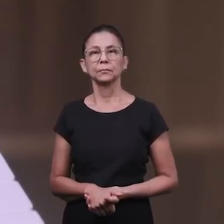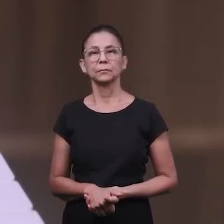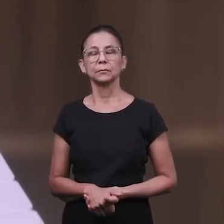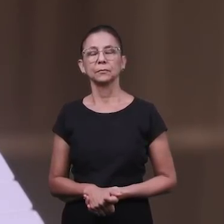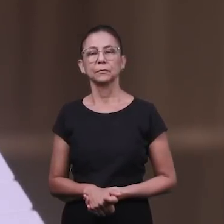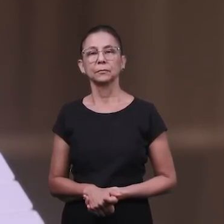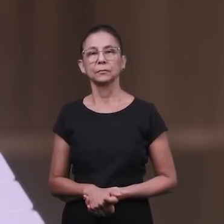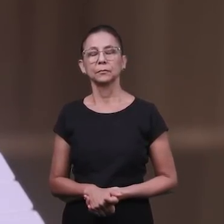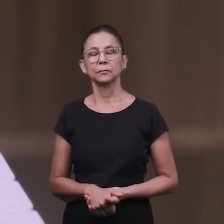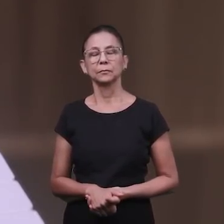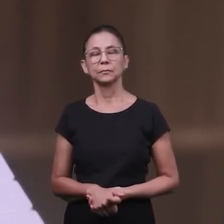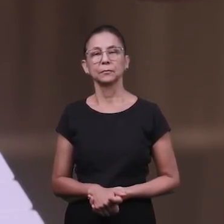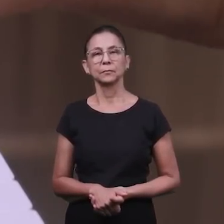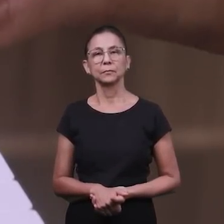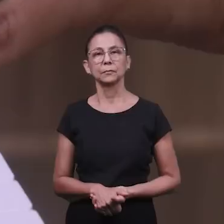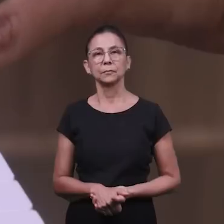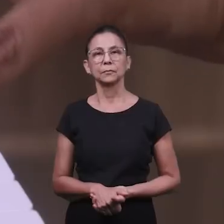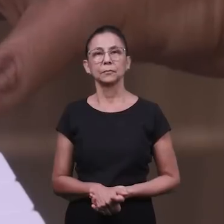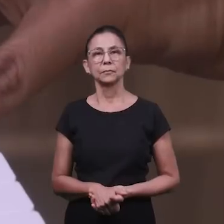Ré maior.